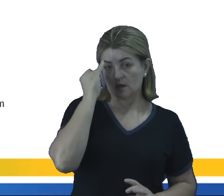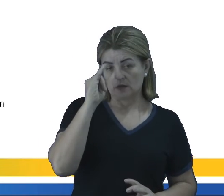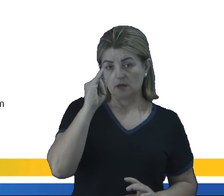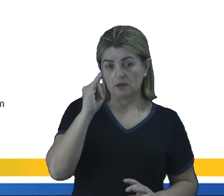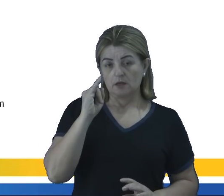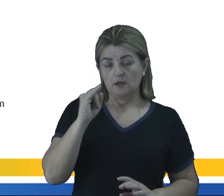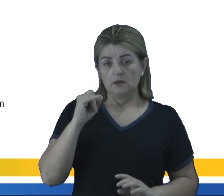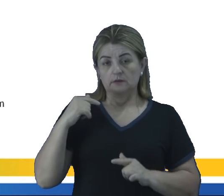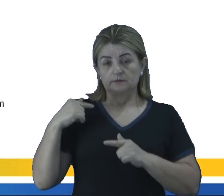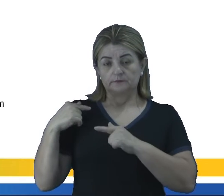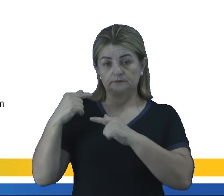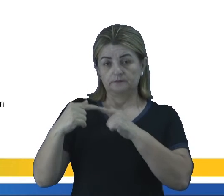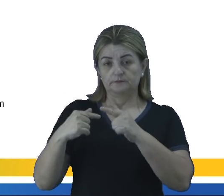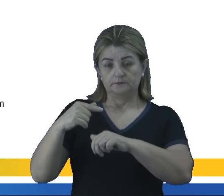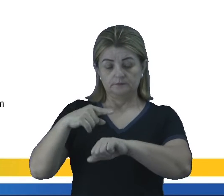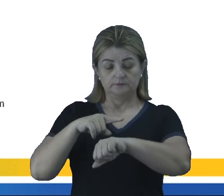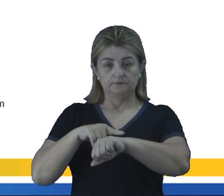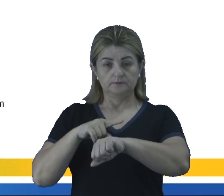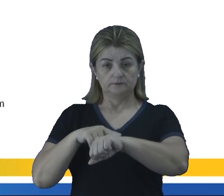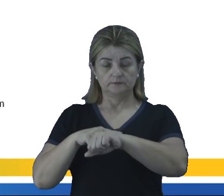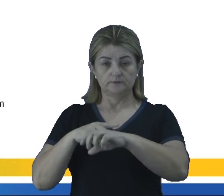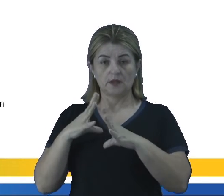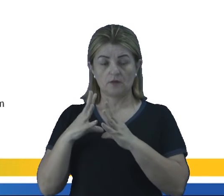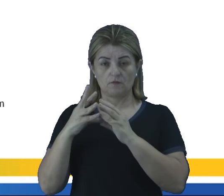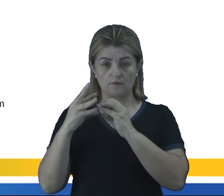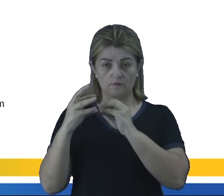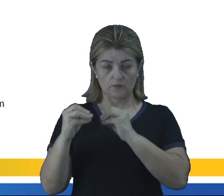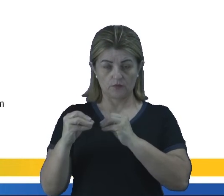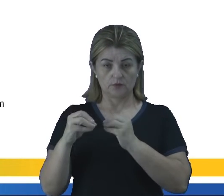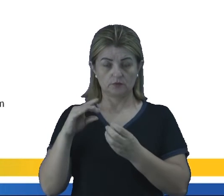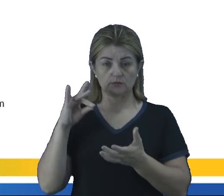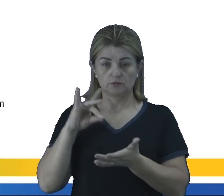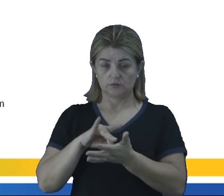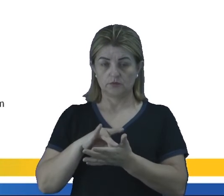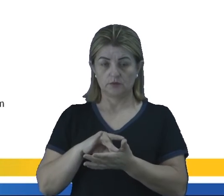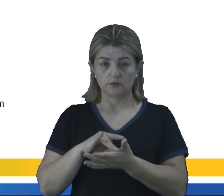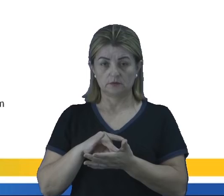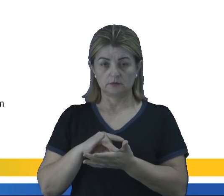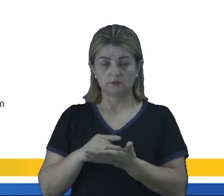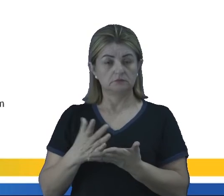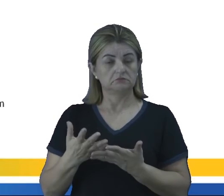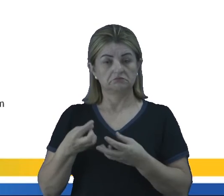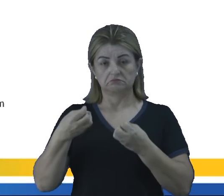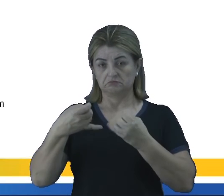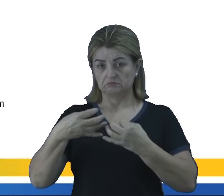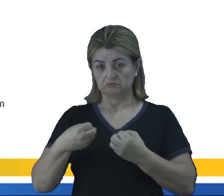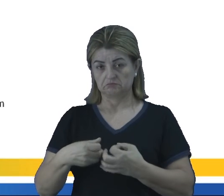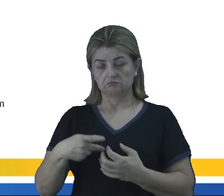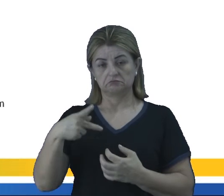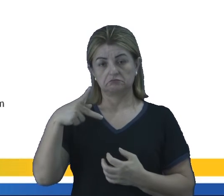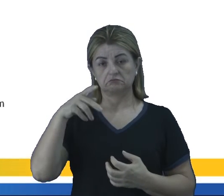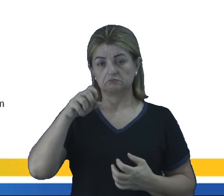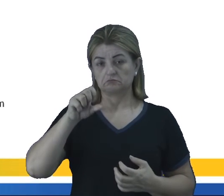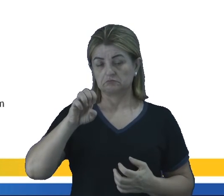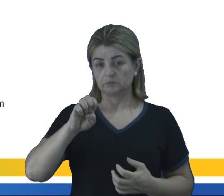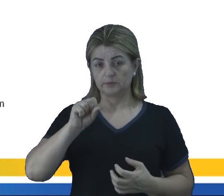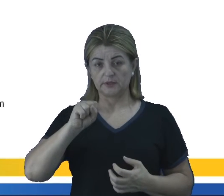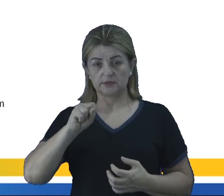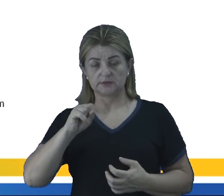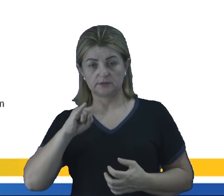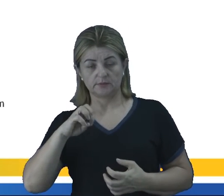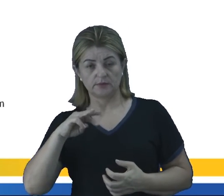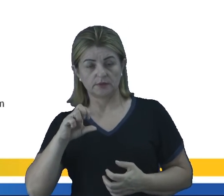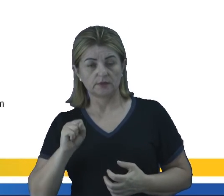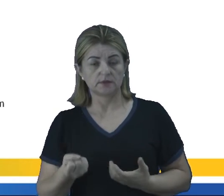para a escrita. Deixa eu explicar um pouquinho melhor. Antes do romantismo, a ideia era os autores fazerem